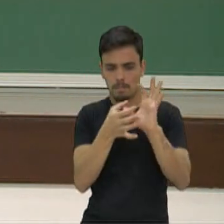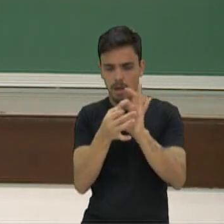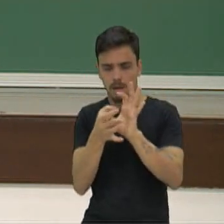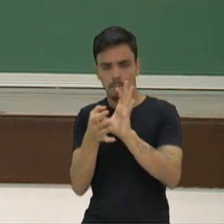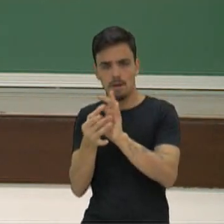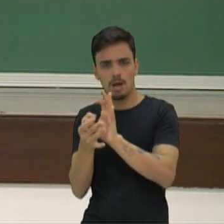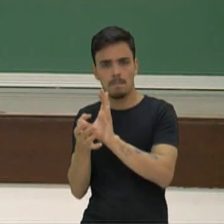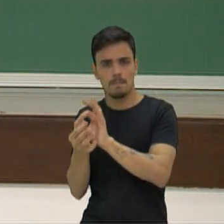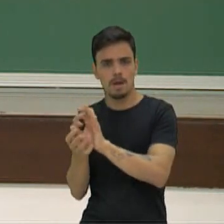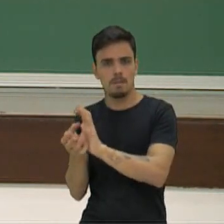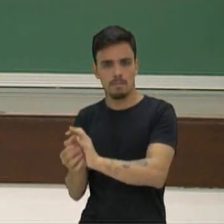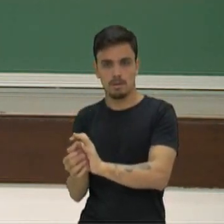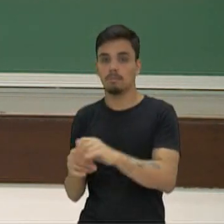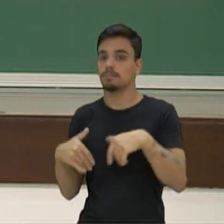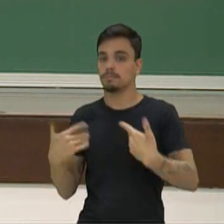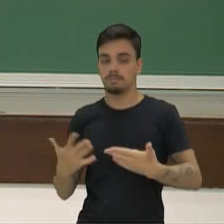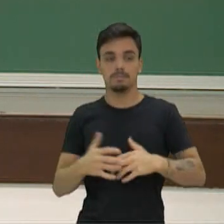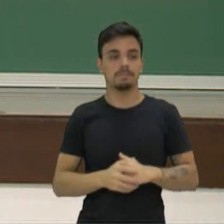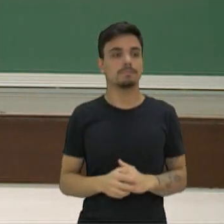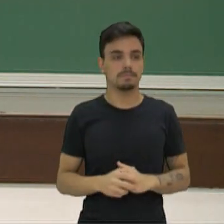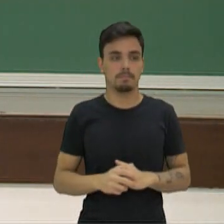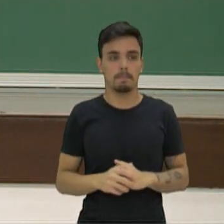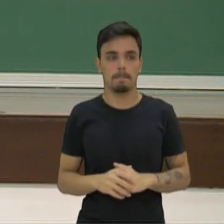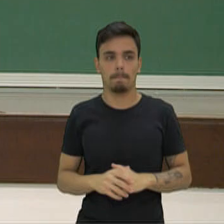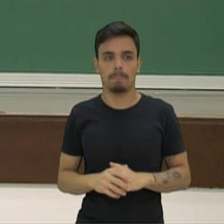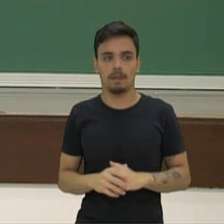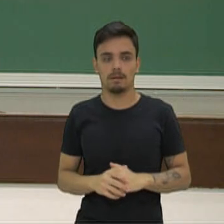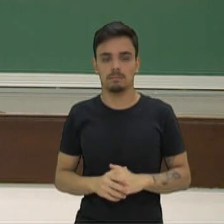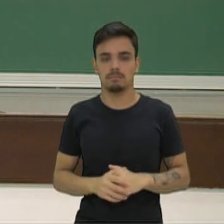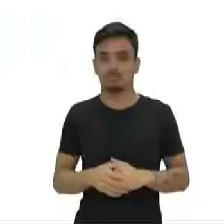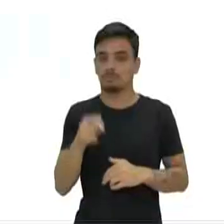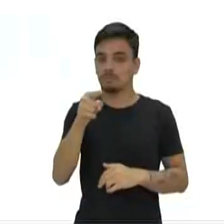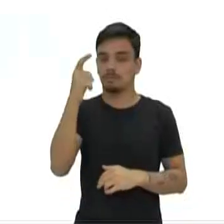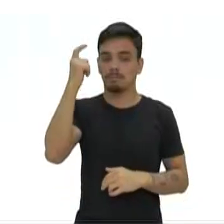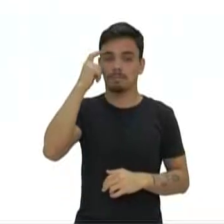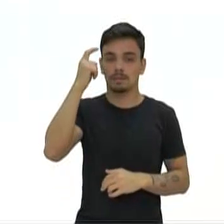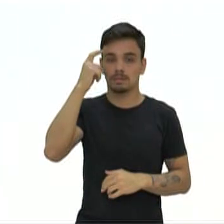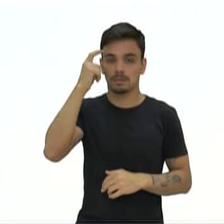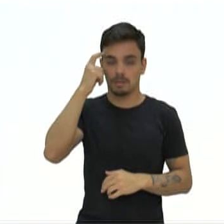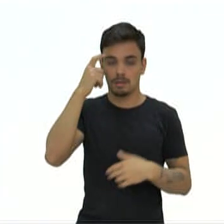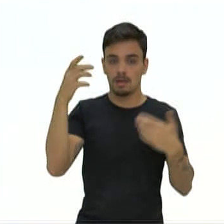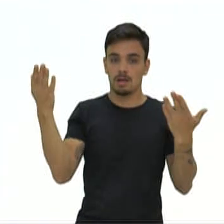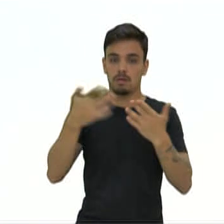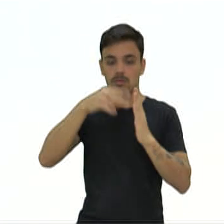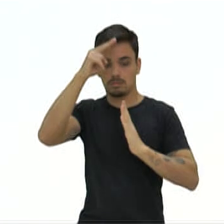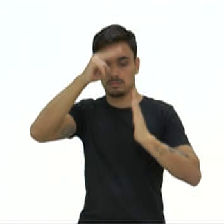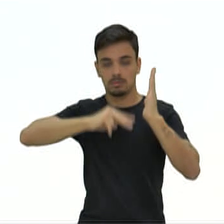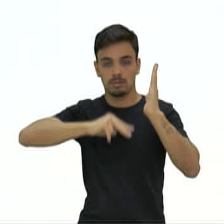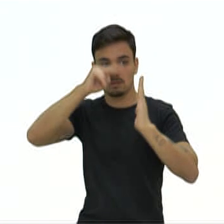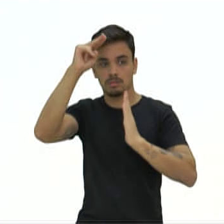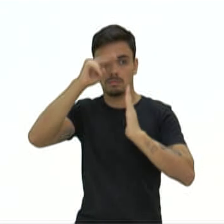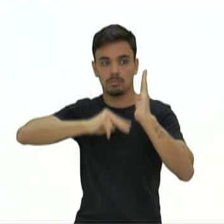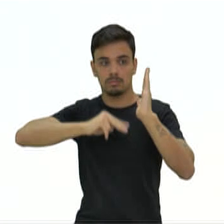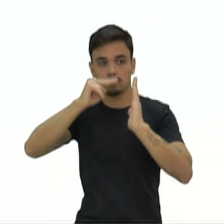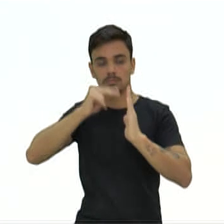de engrenagens. Para você pensar, leia